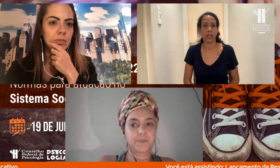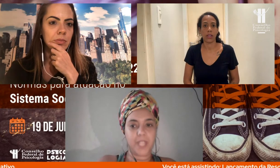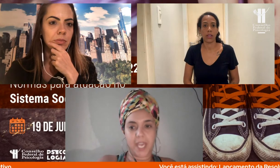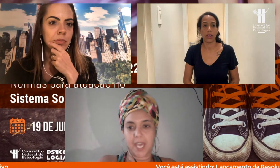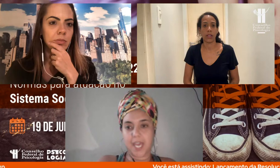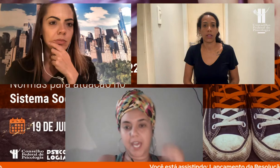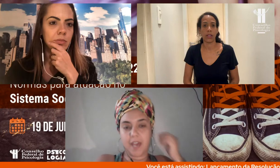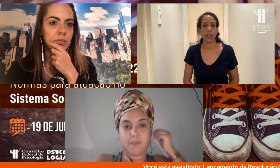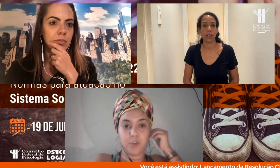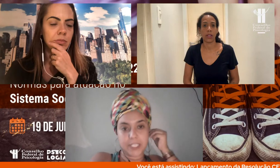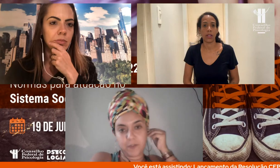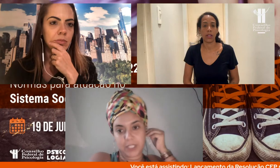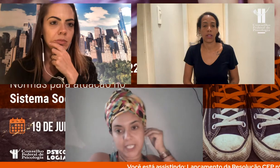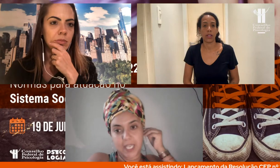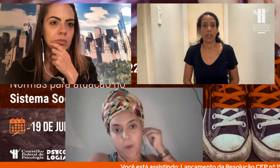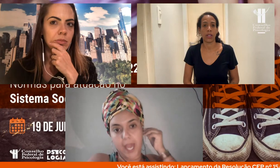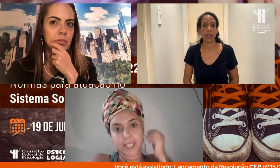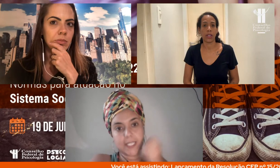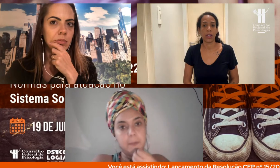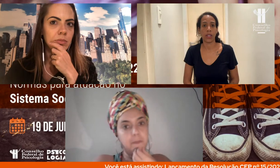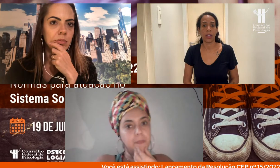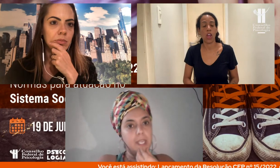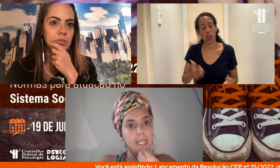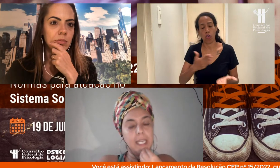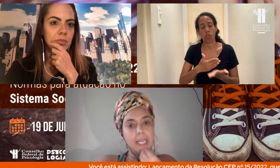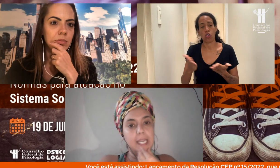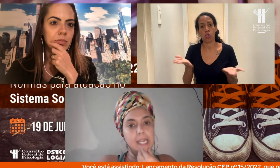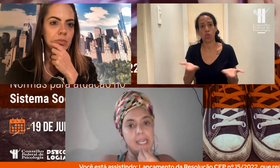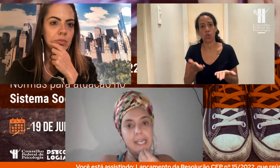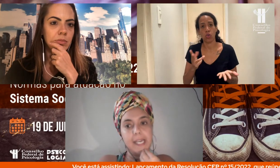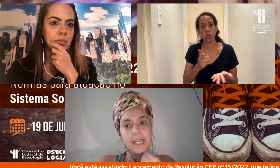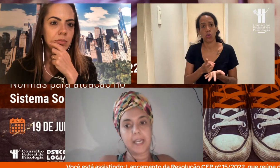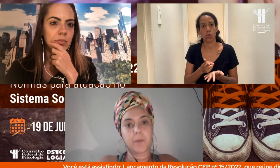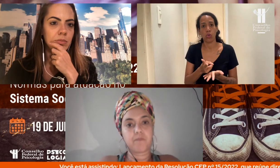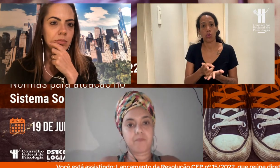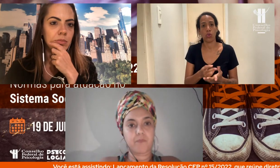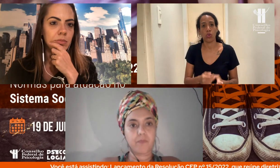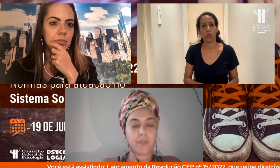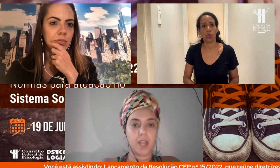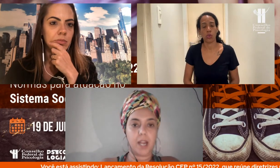Bom. Vou dar sequência, né,